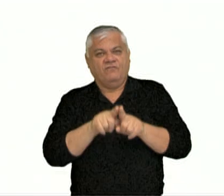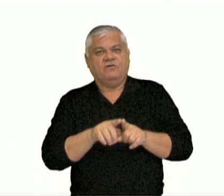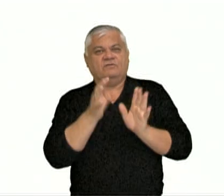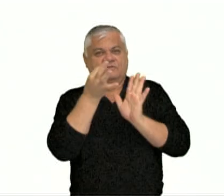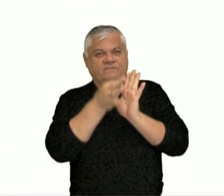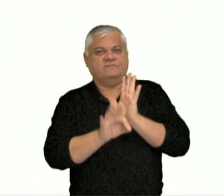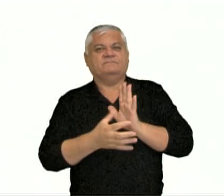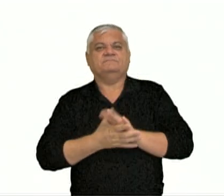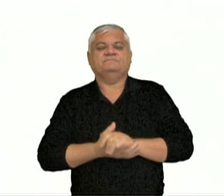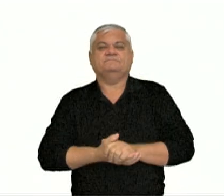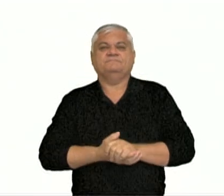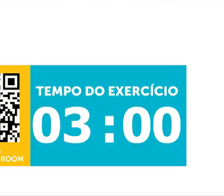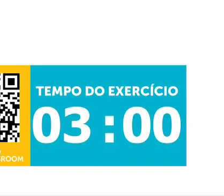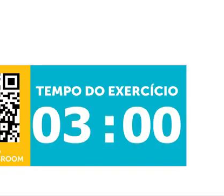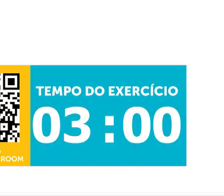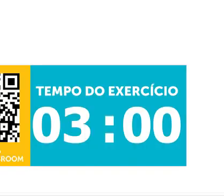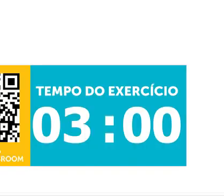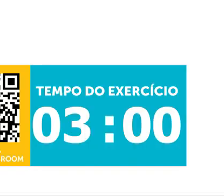conferir contigo.